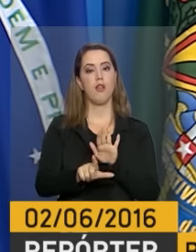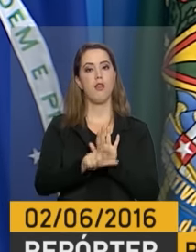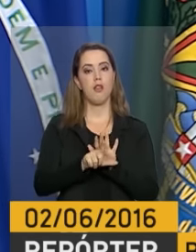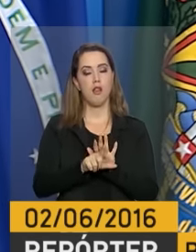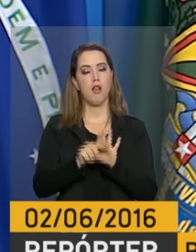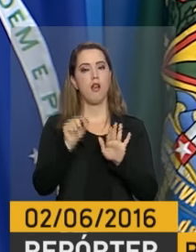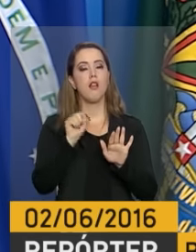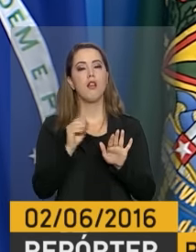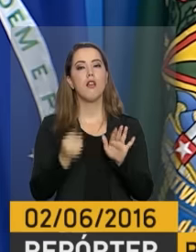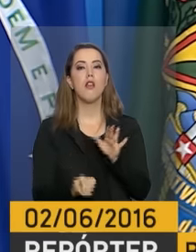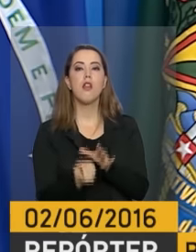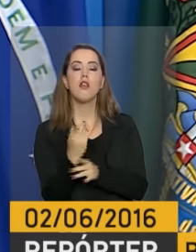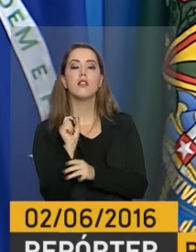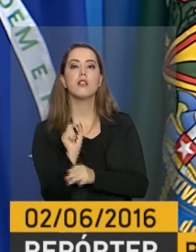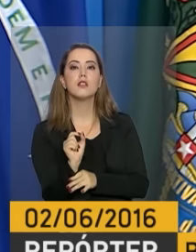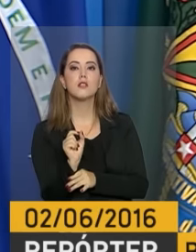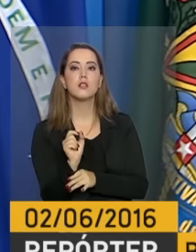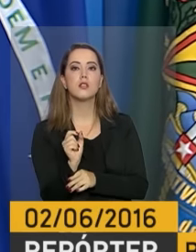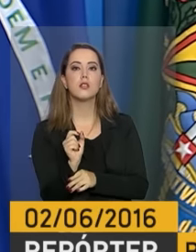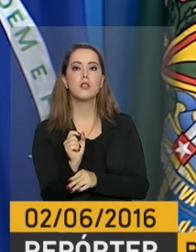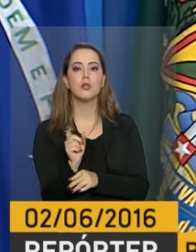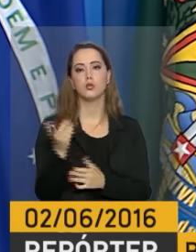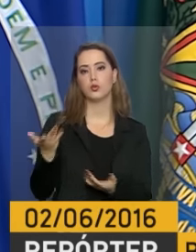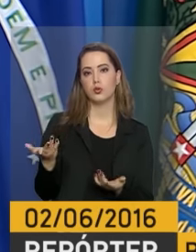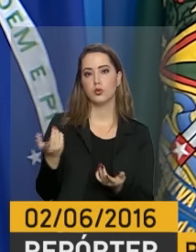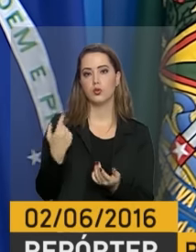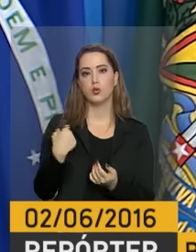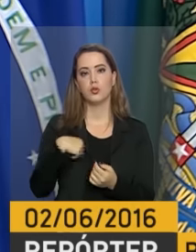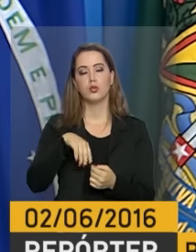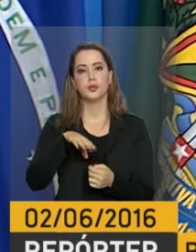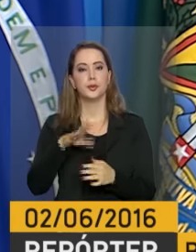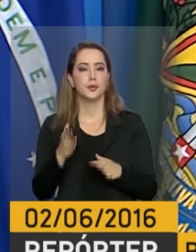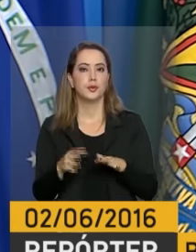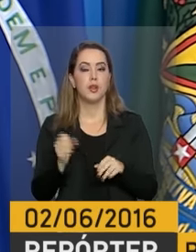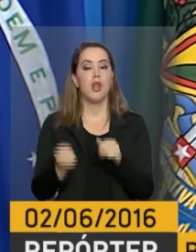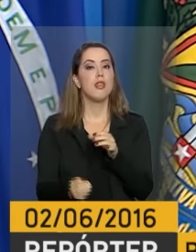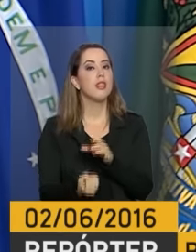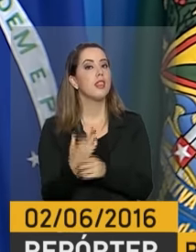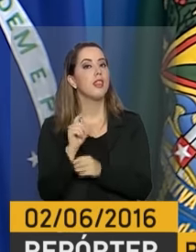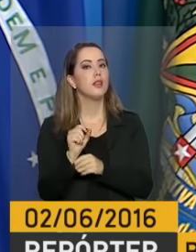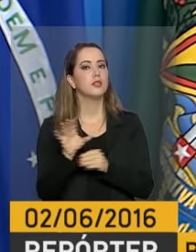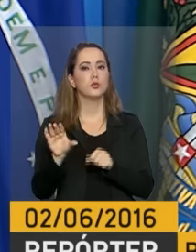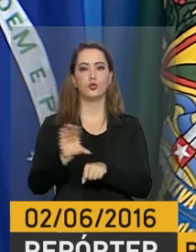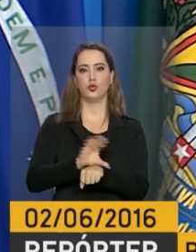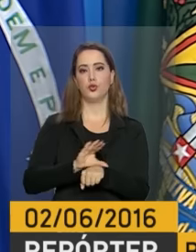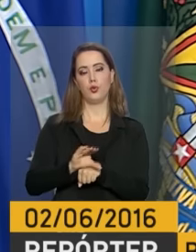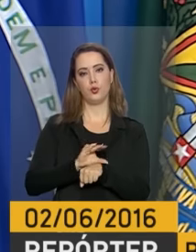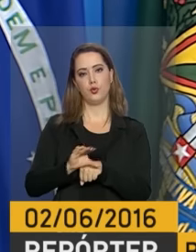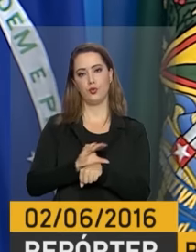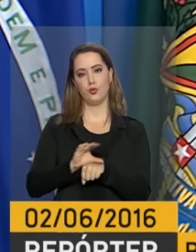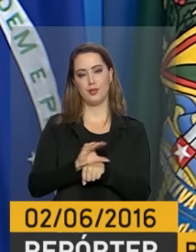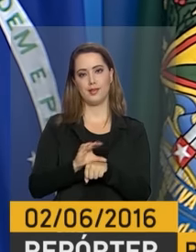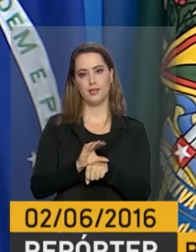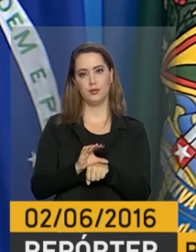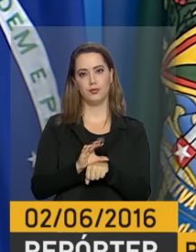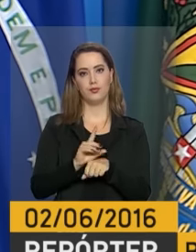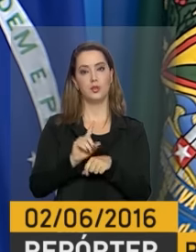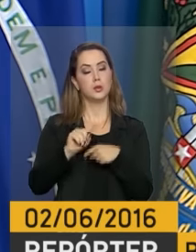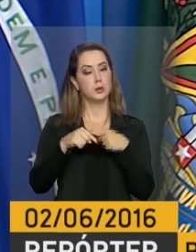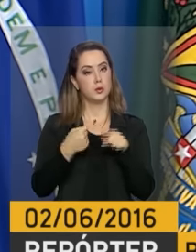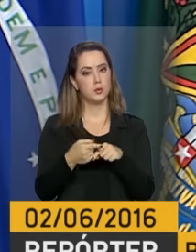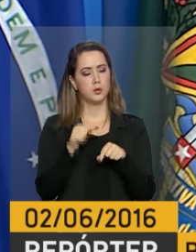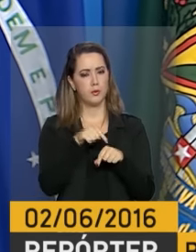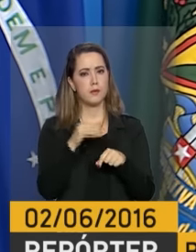Onde nasce ela? Permitindo-se a trivialidade. Nasce a partir da Constituição. No instante que você presta